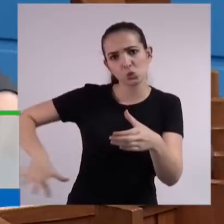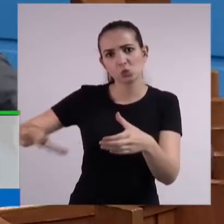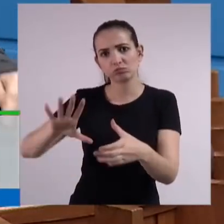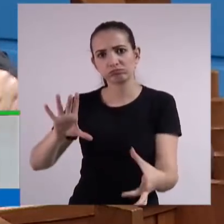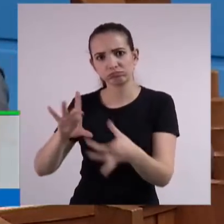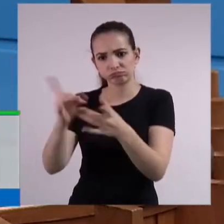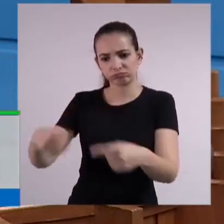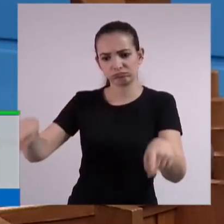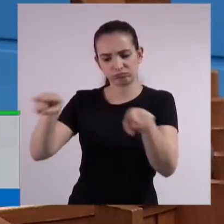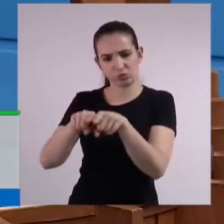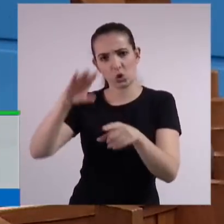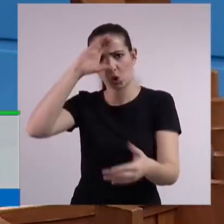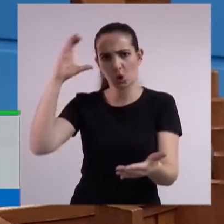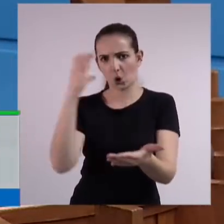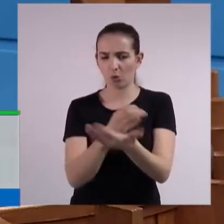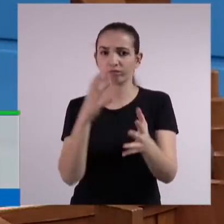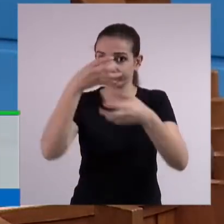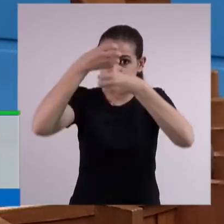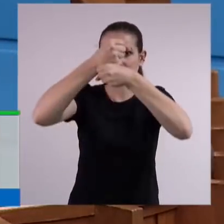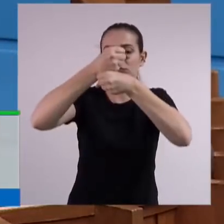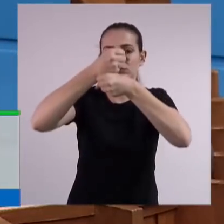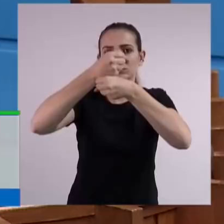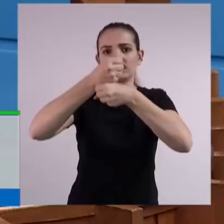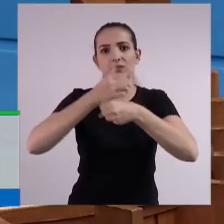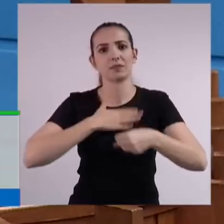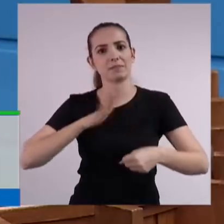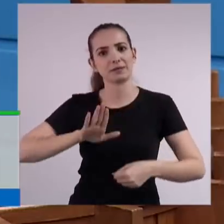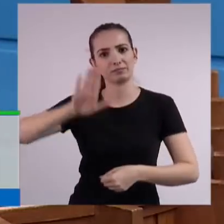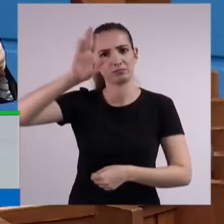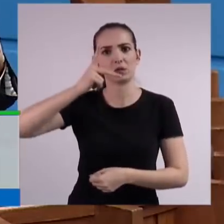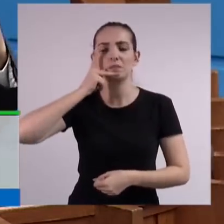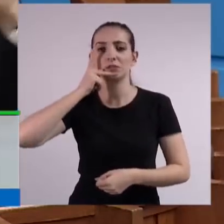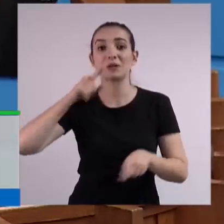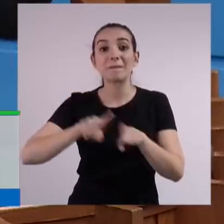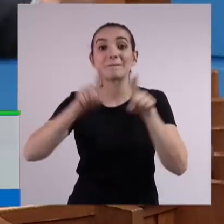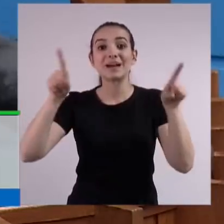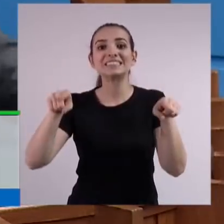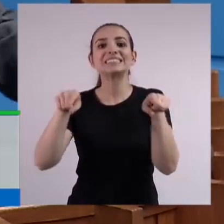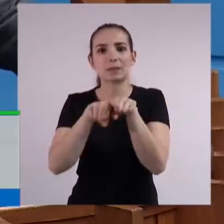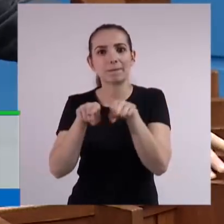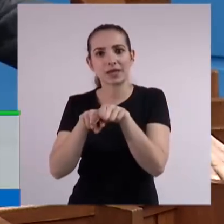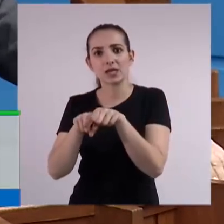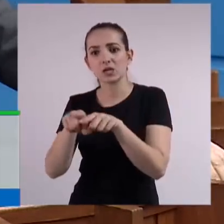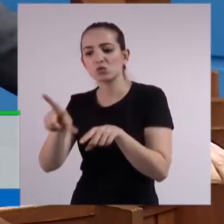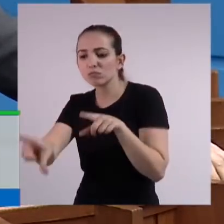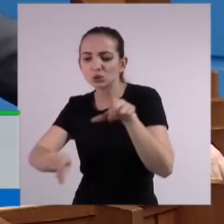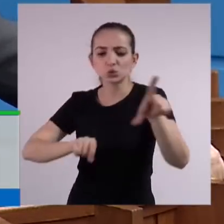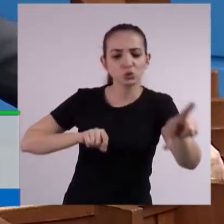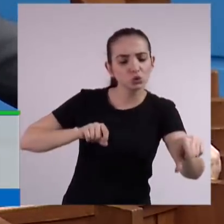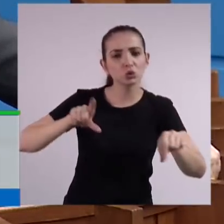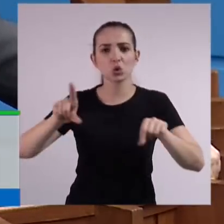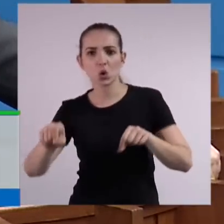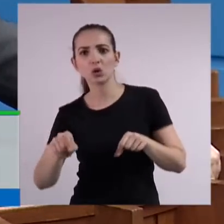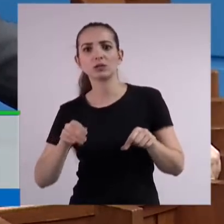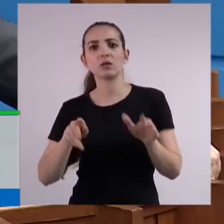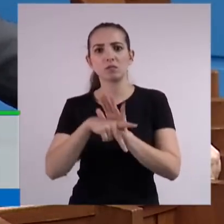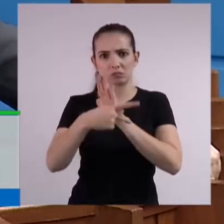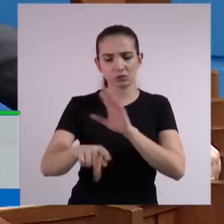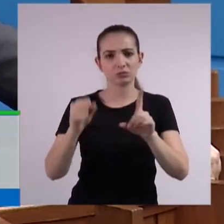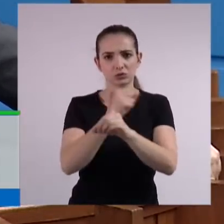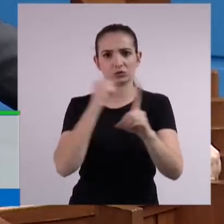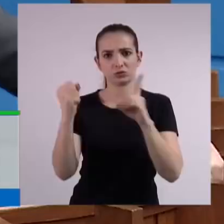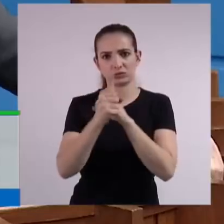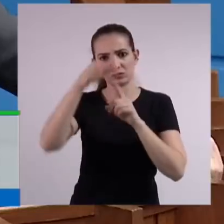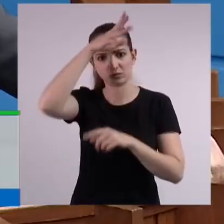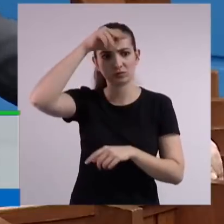confiou numa candidatura partidária, mas também como uma alternativa à sociedade sul-mato-grossense.